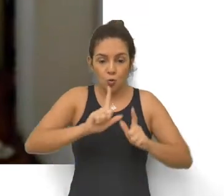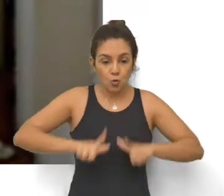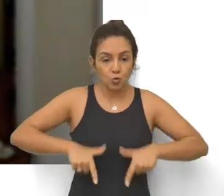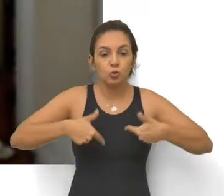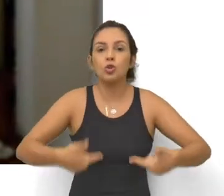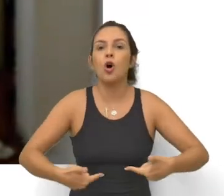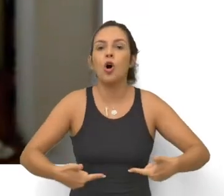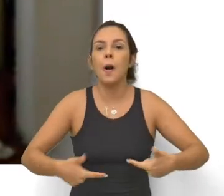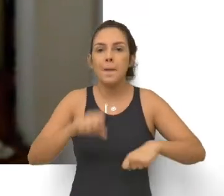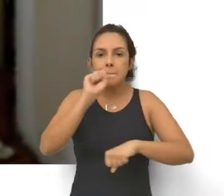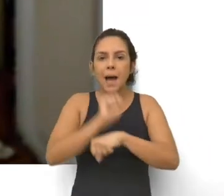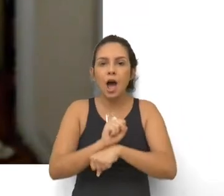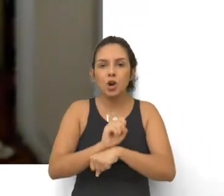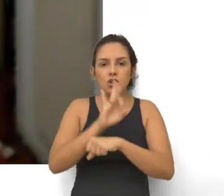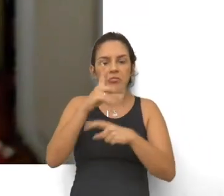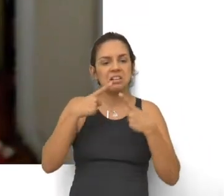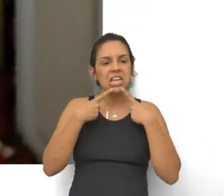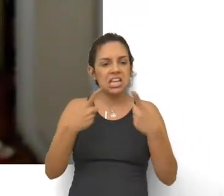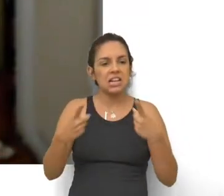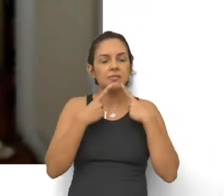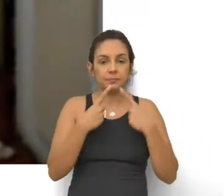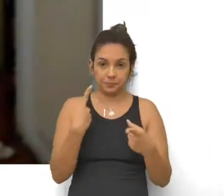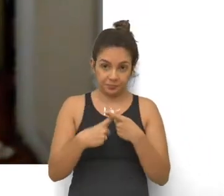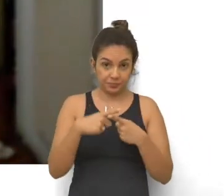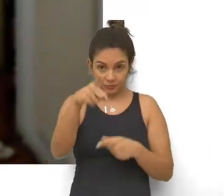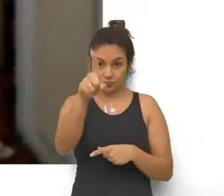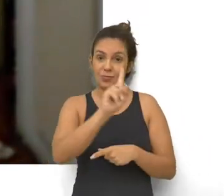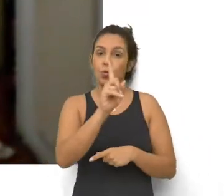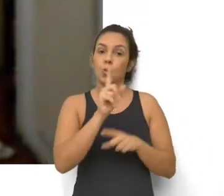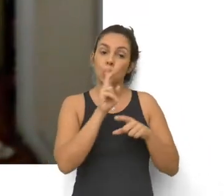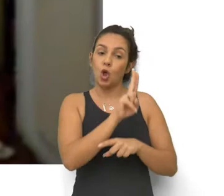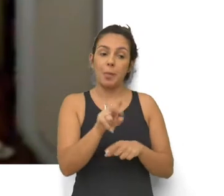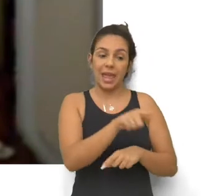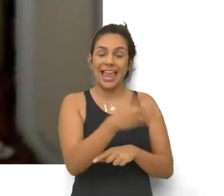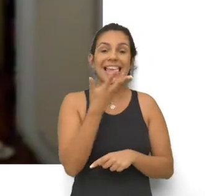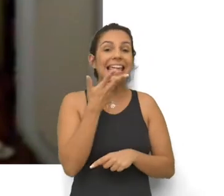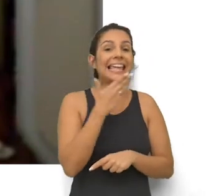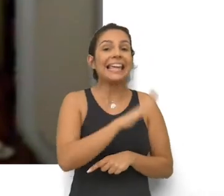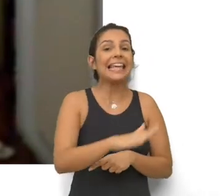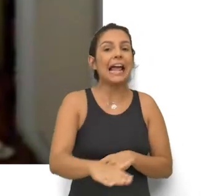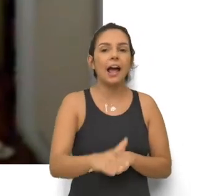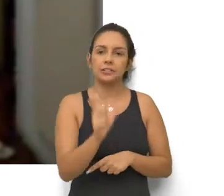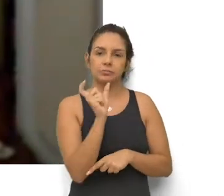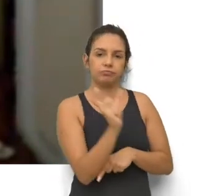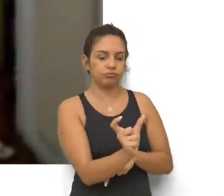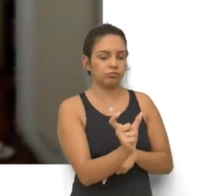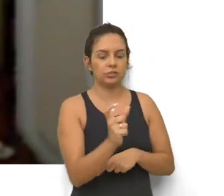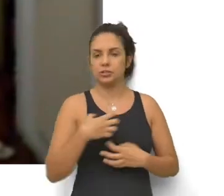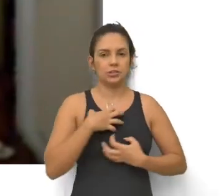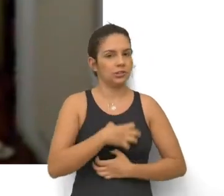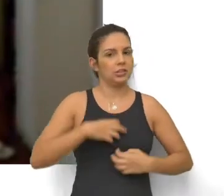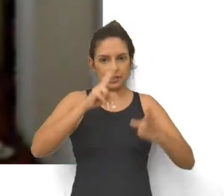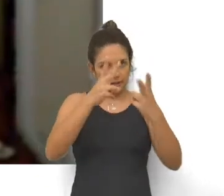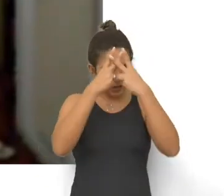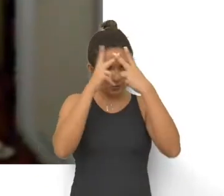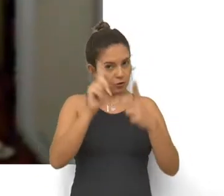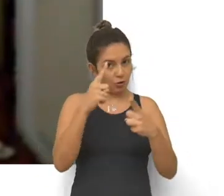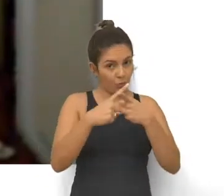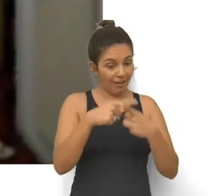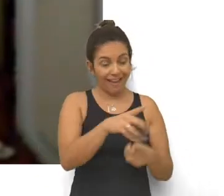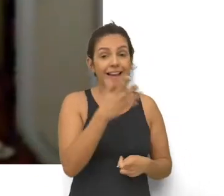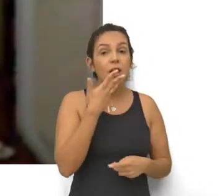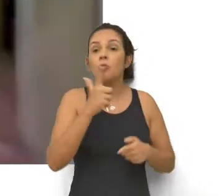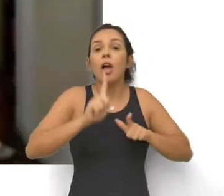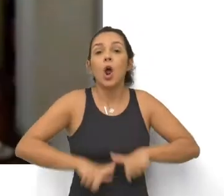lutou. Então, por exemplo, uma criança você não chama de ressentida, porque uma criança não tem como lutar. Se ela sofre, ela está